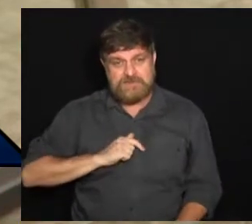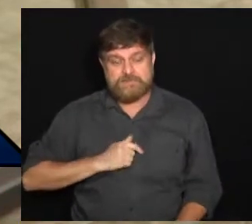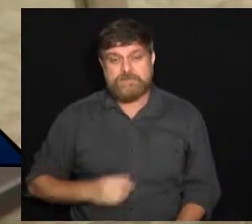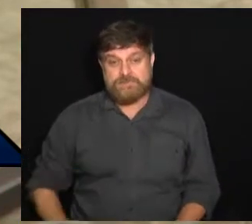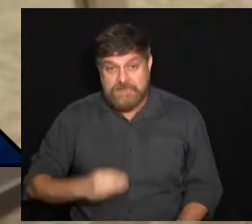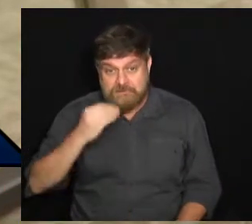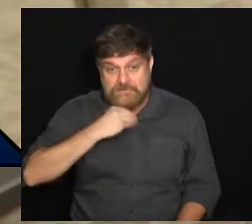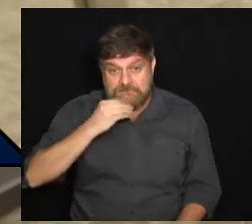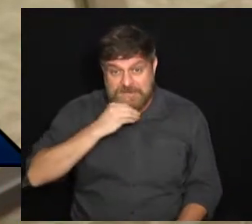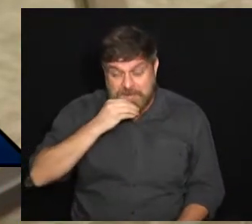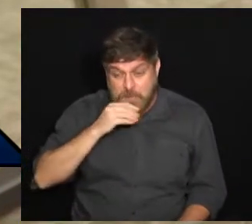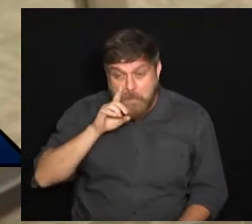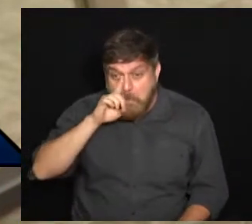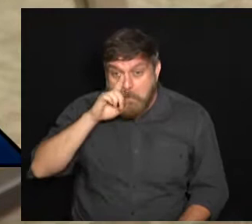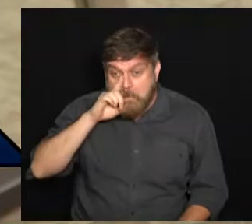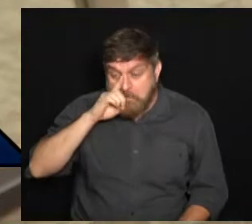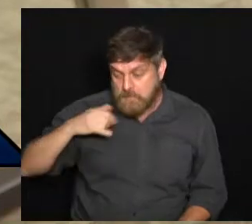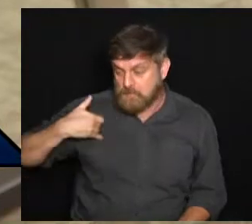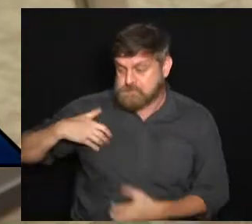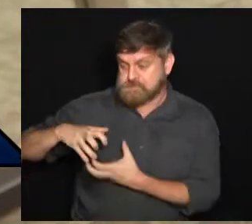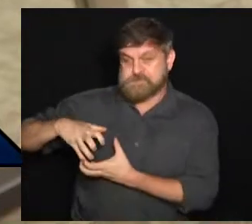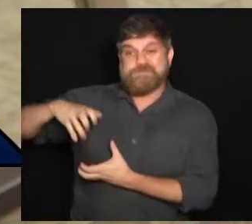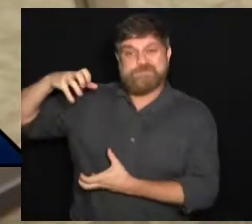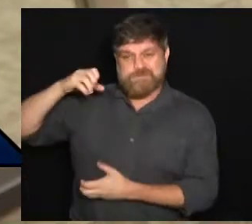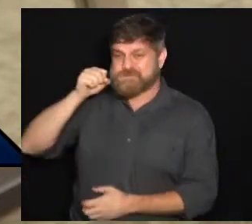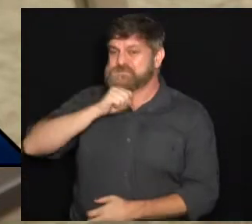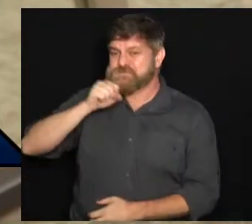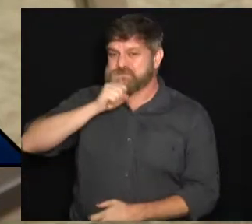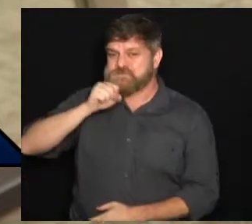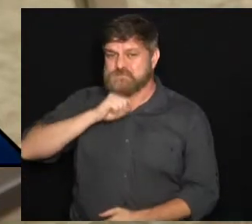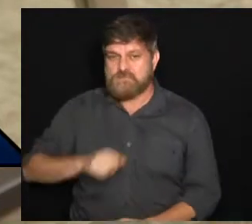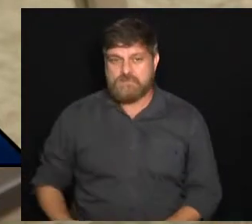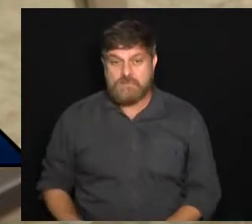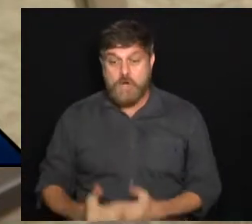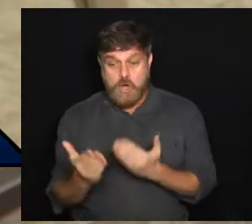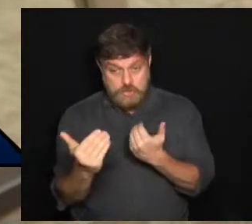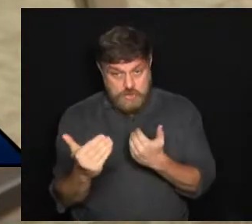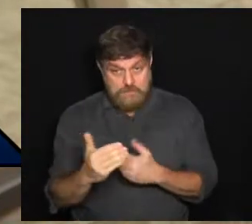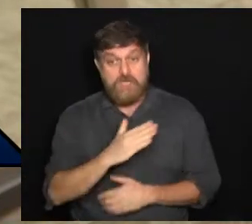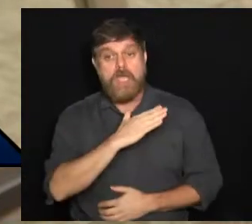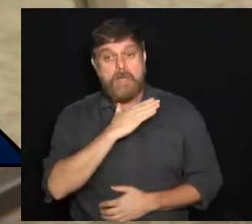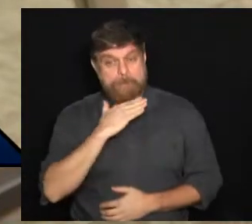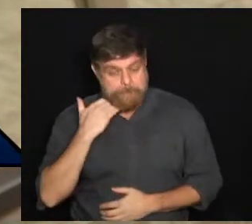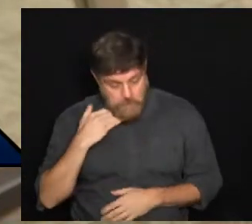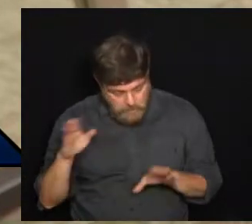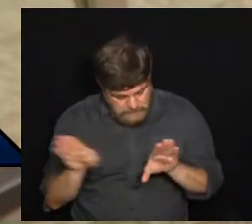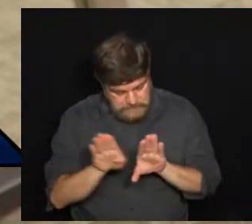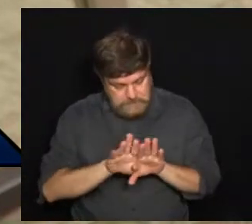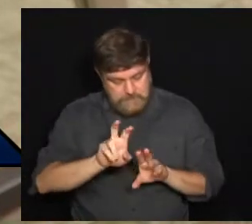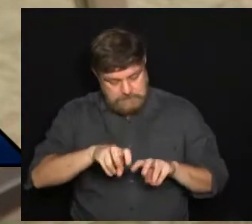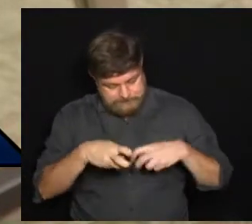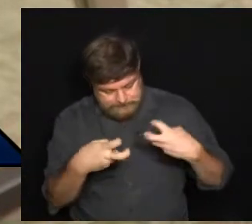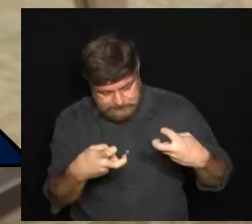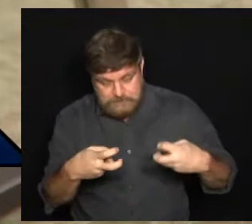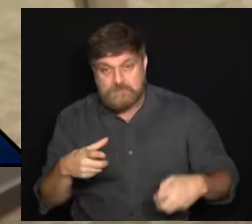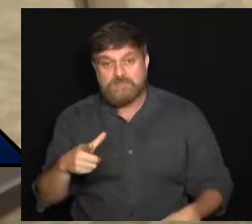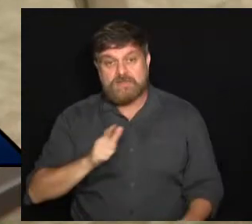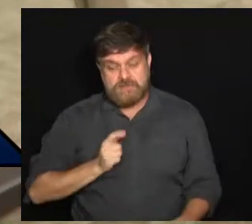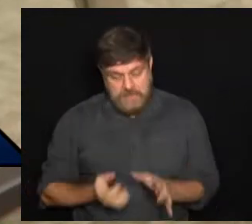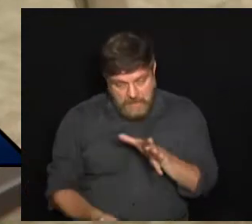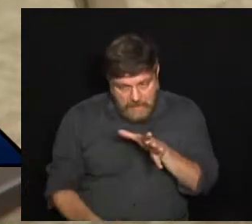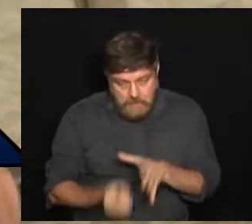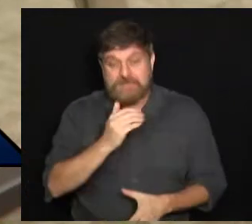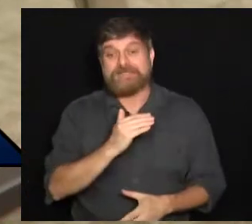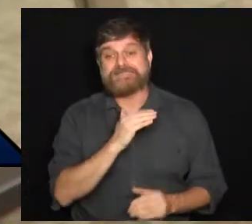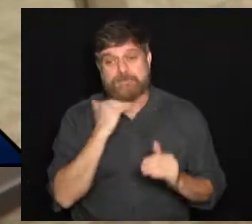mais tranquilo, uma evolução, do que com os idosos. Isso quer dizer que não morre jovem? De jeito nenhum. a mortalidade entre jovens também é